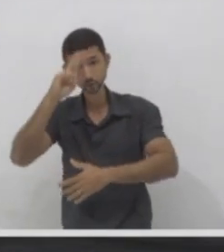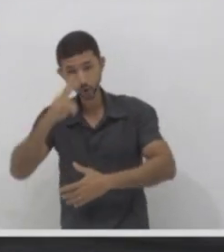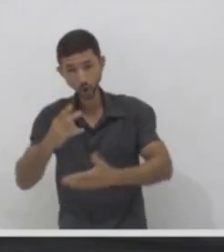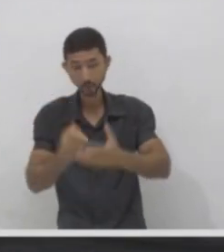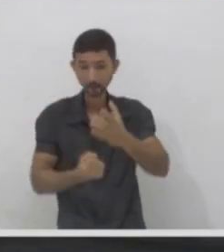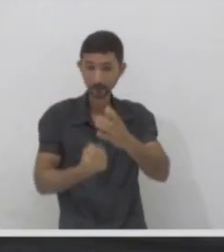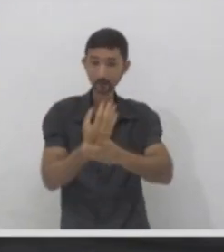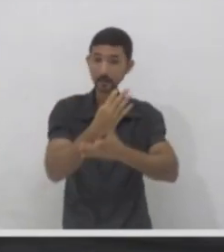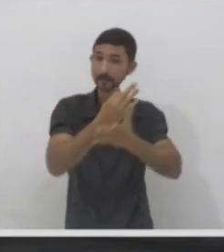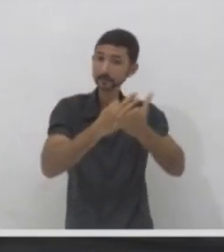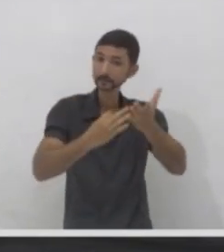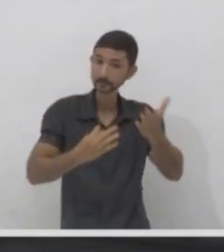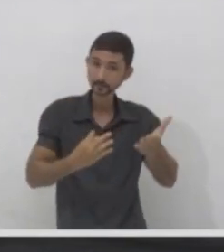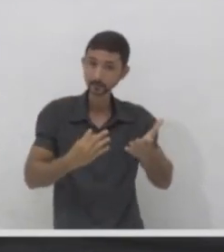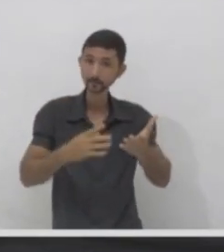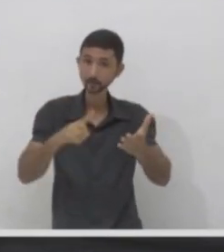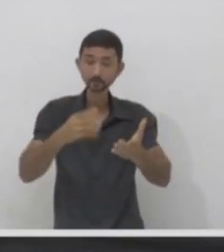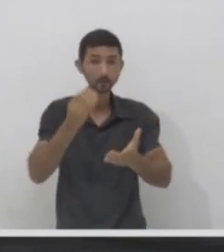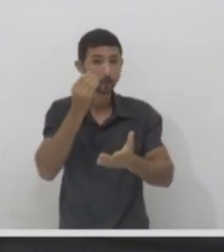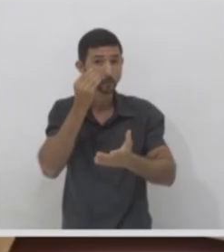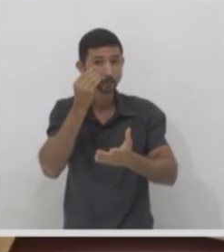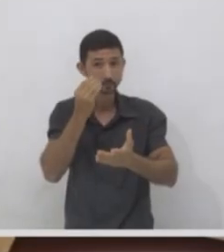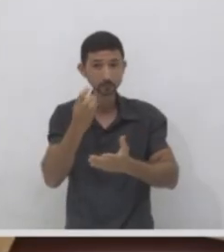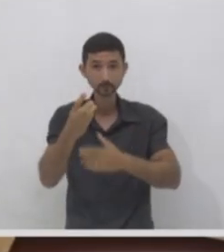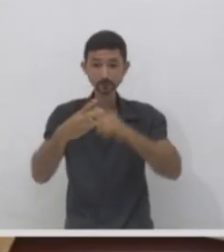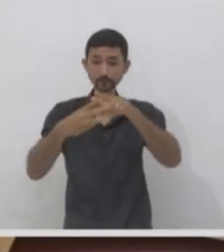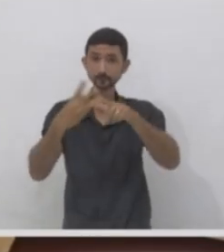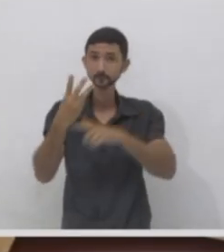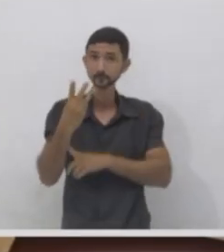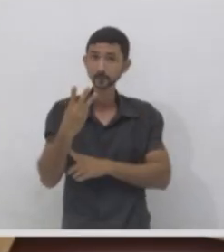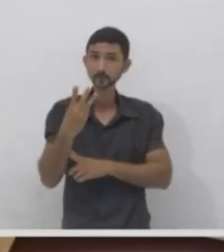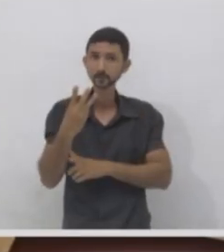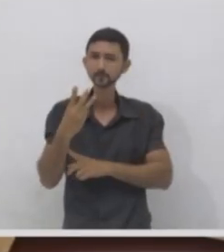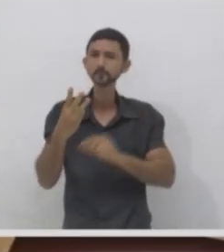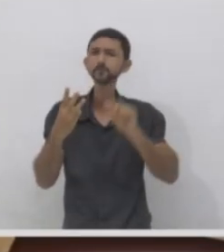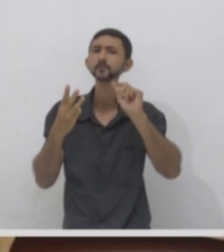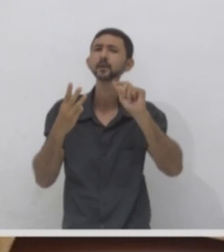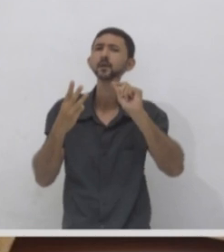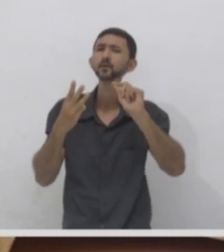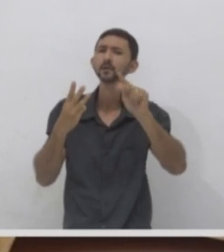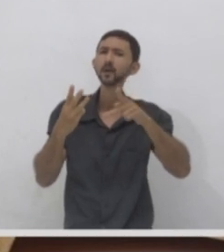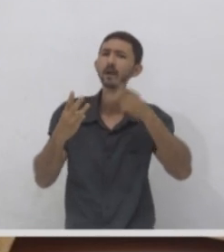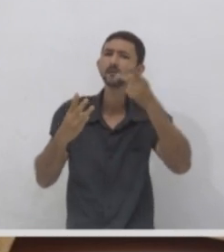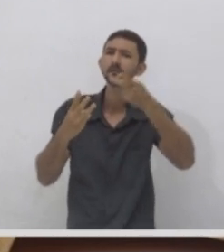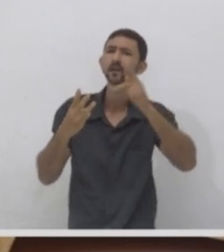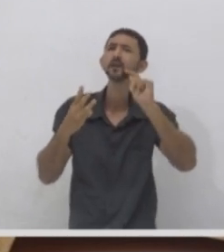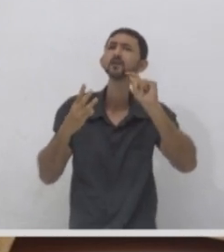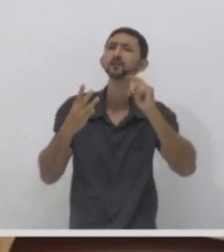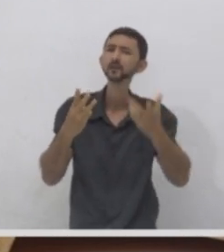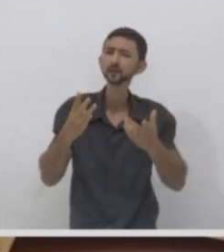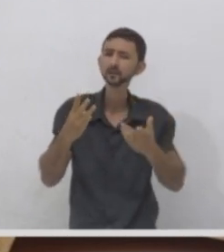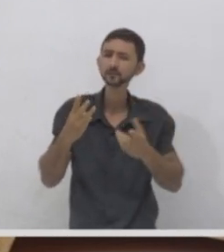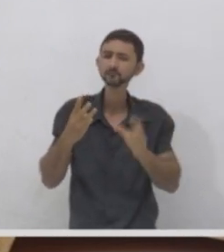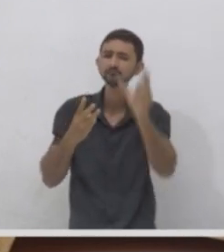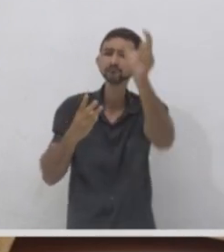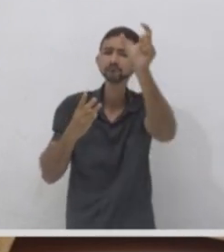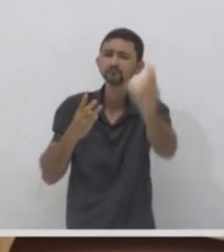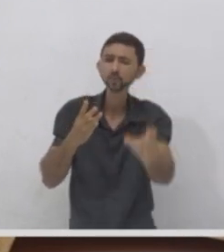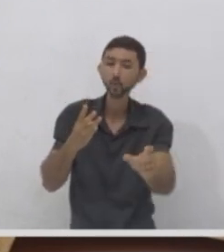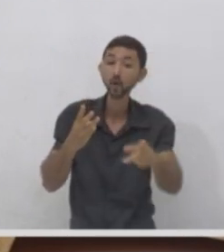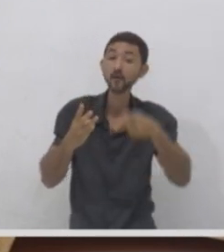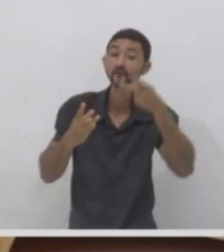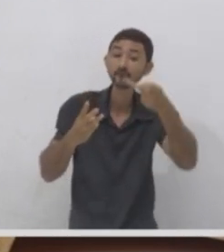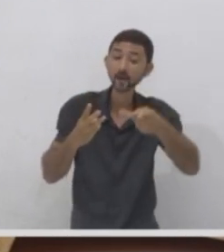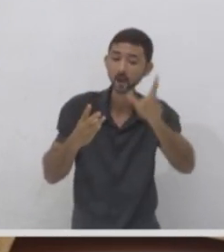narrativo, é importante que você observe essas três coisas. O que você vai contar? Para que você vai